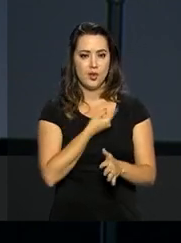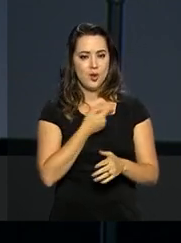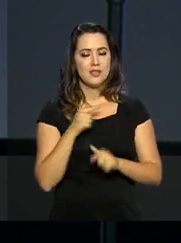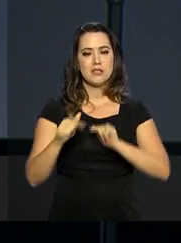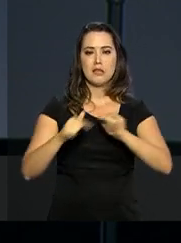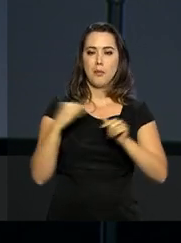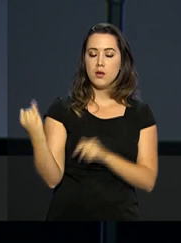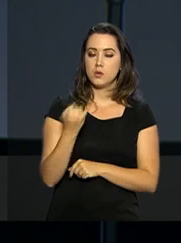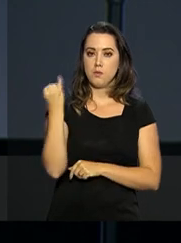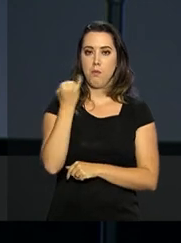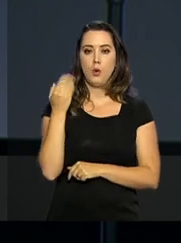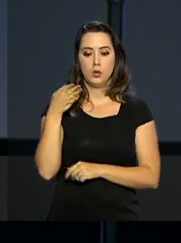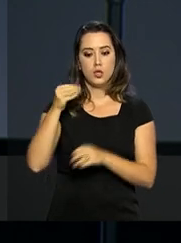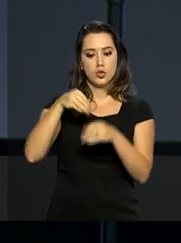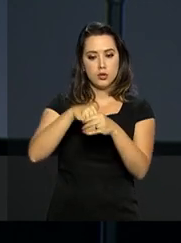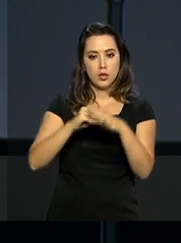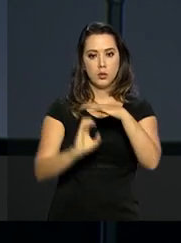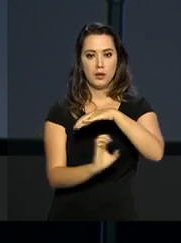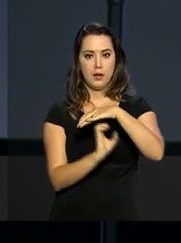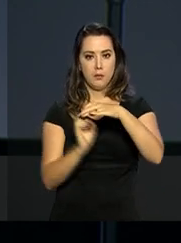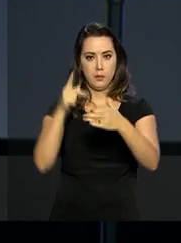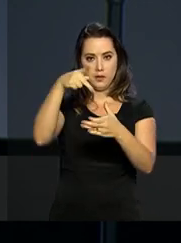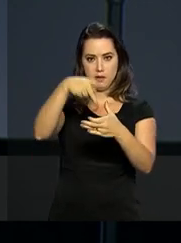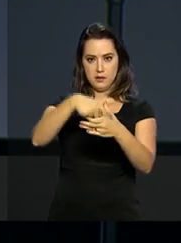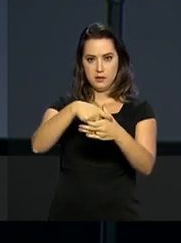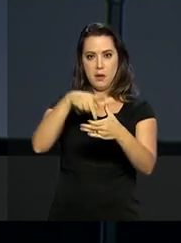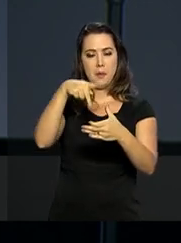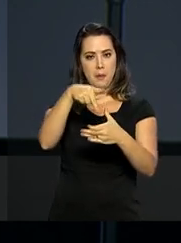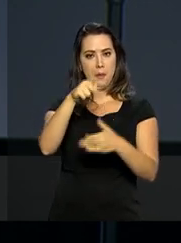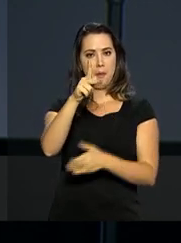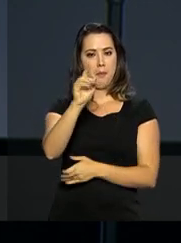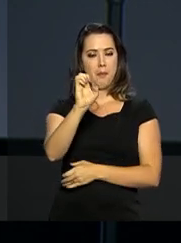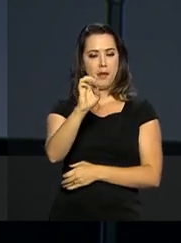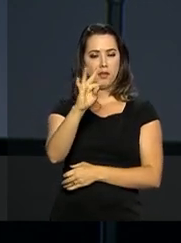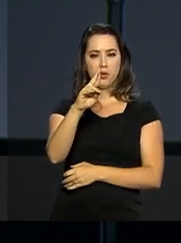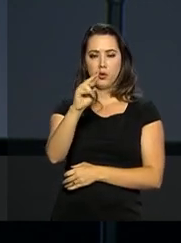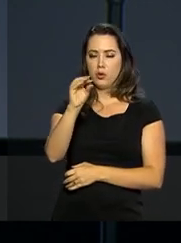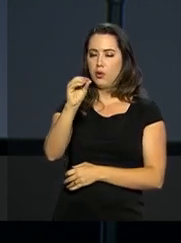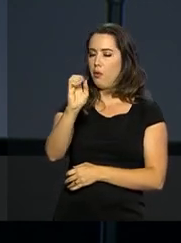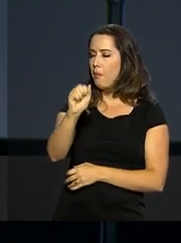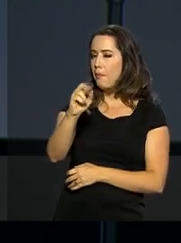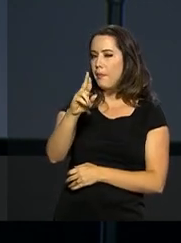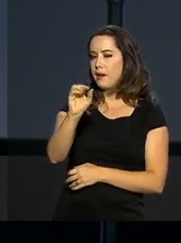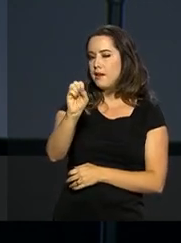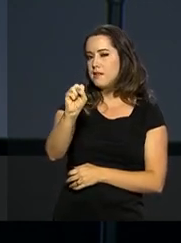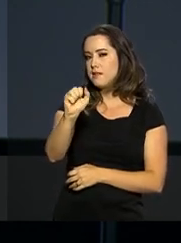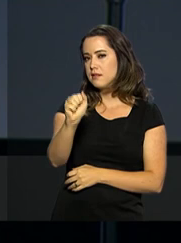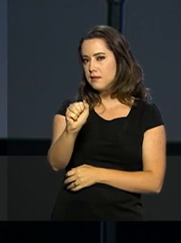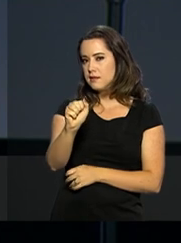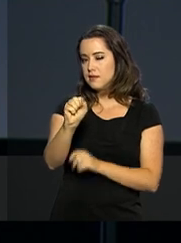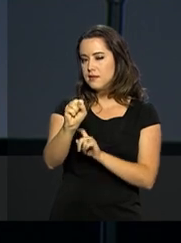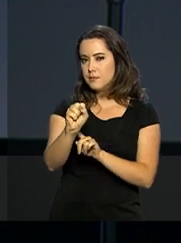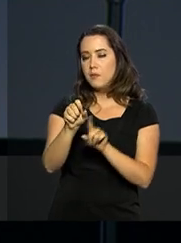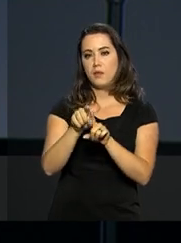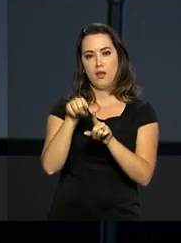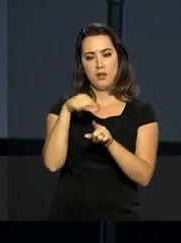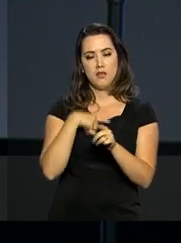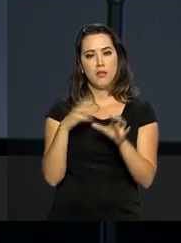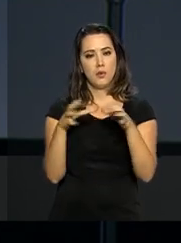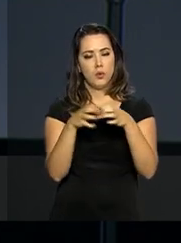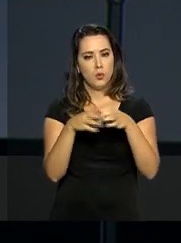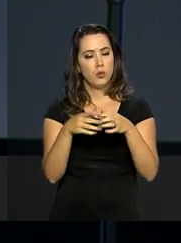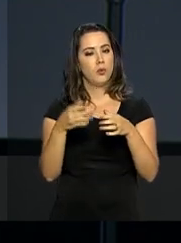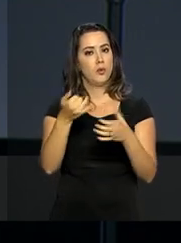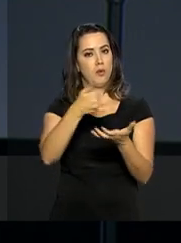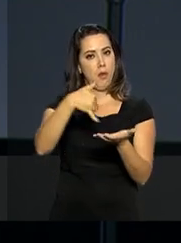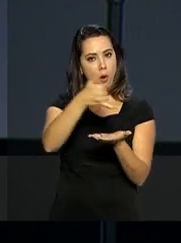para a Petrobras e, mais além, para o conjunto da indústria de petróleo e gás. Não é?